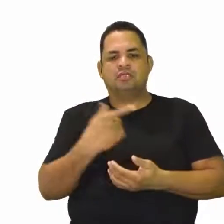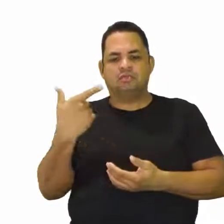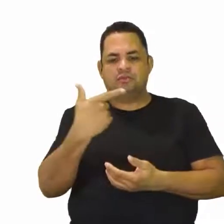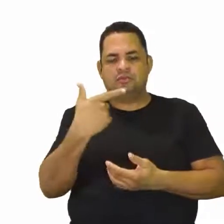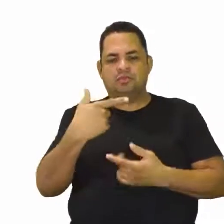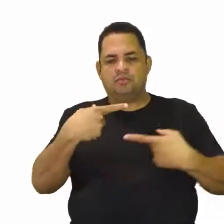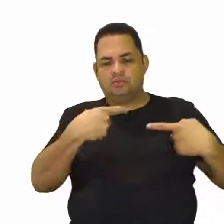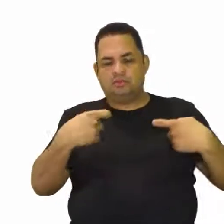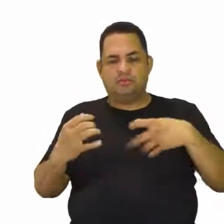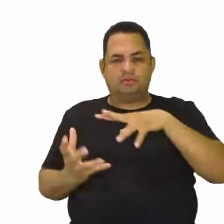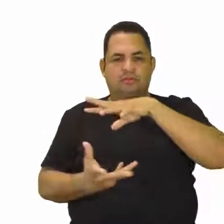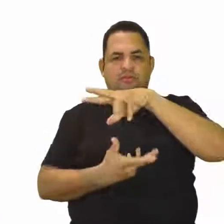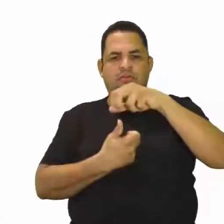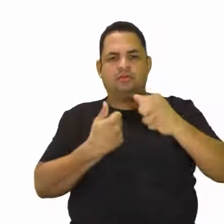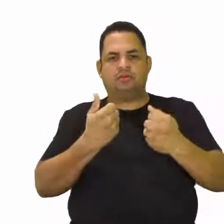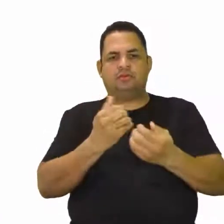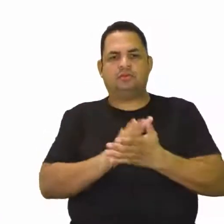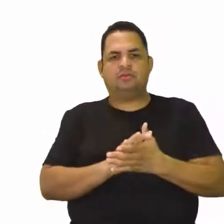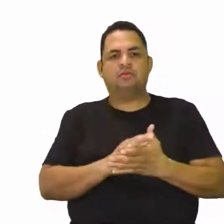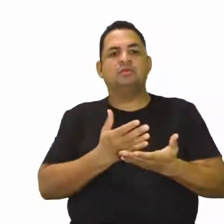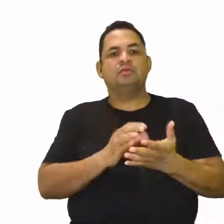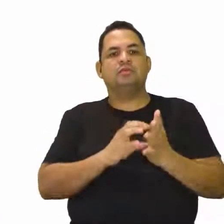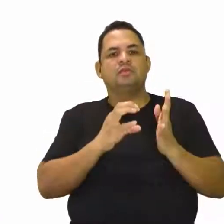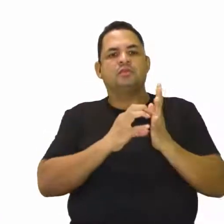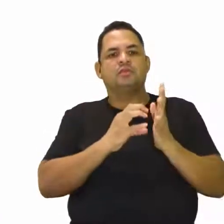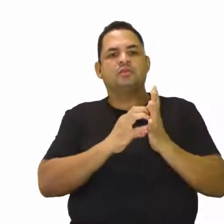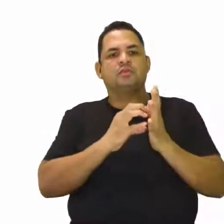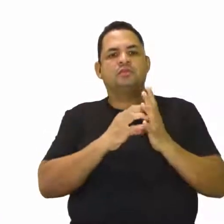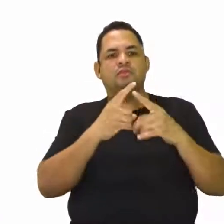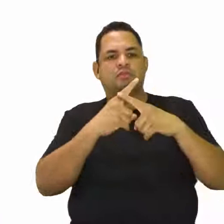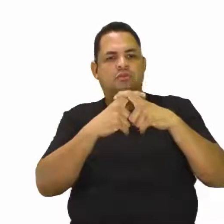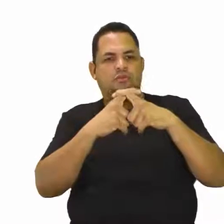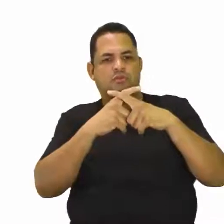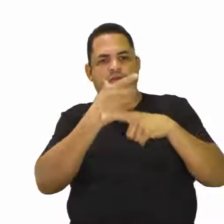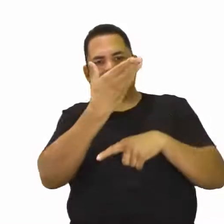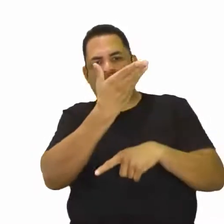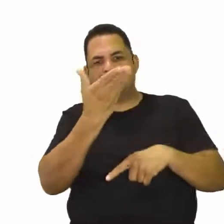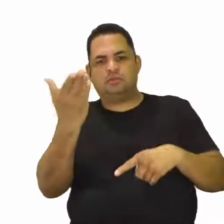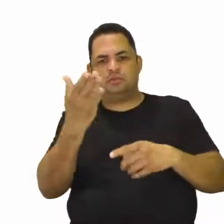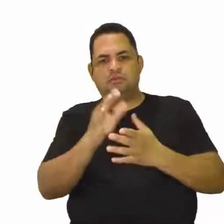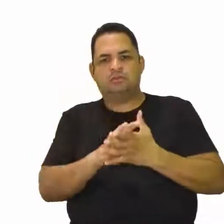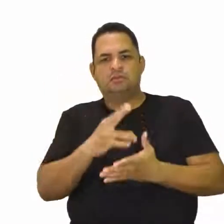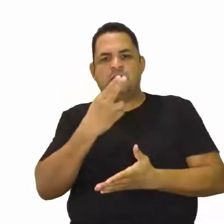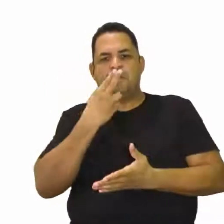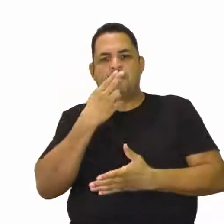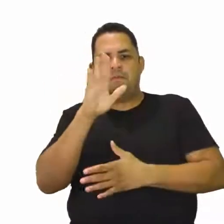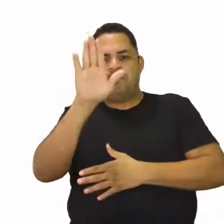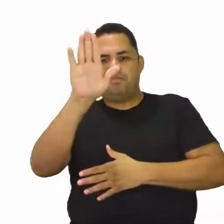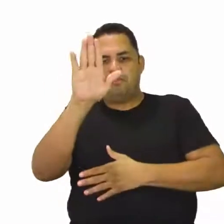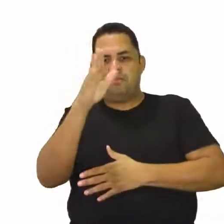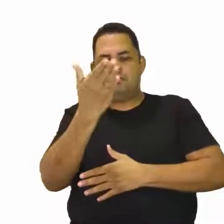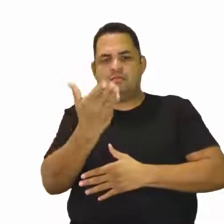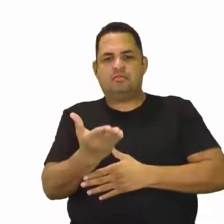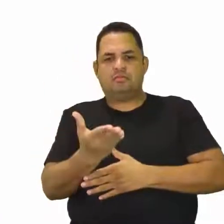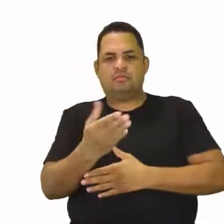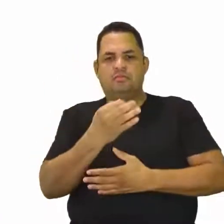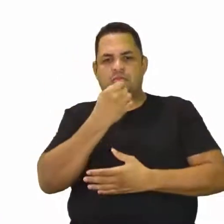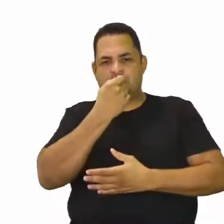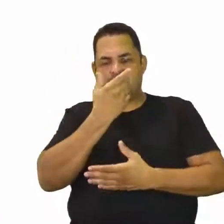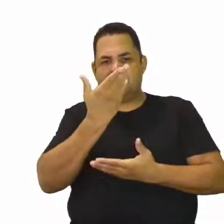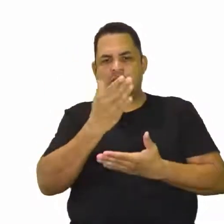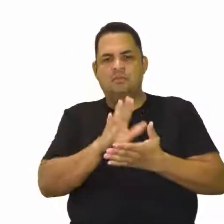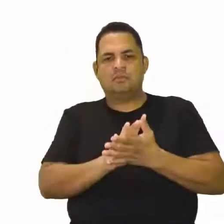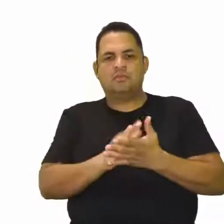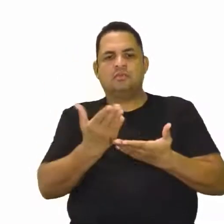Mundial. O símbolo da suástica, os antecedentes, e o Hitler, ele vai testar o